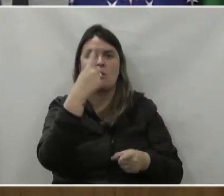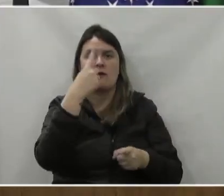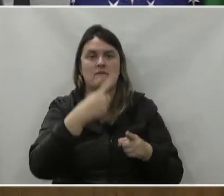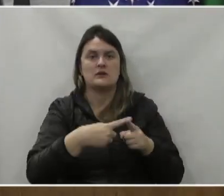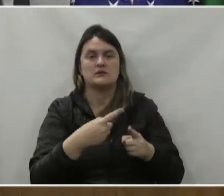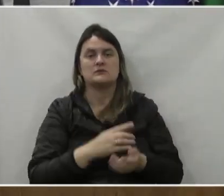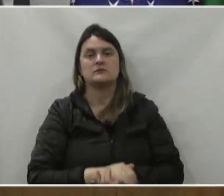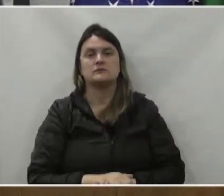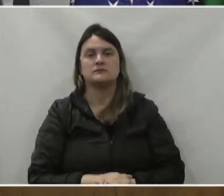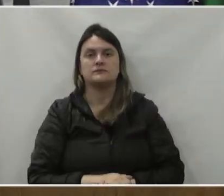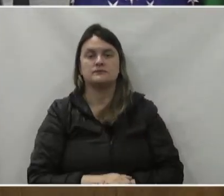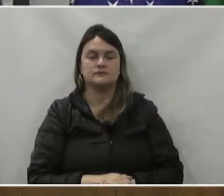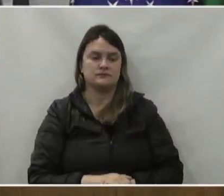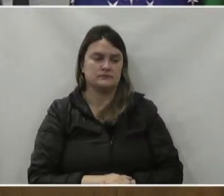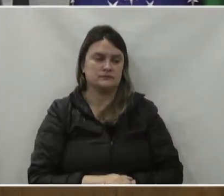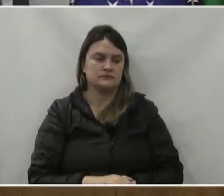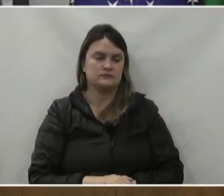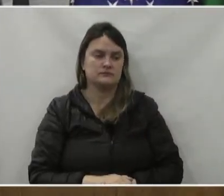único,